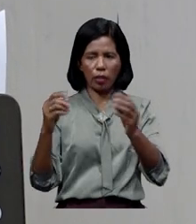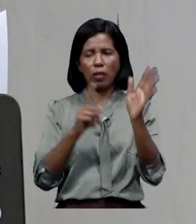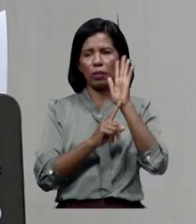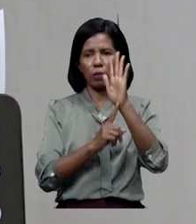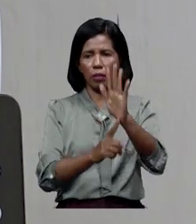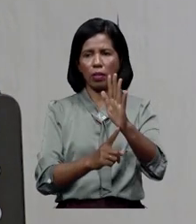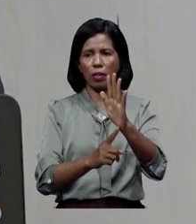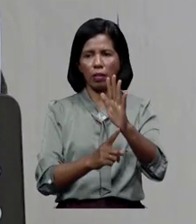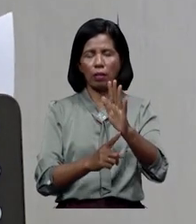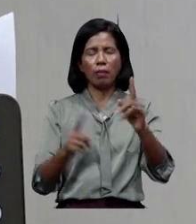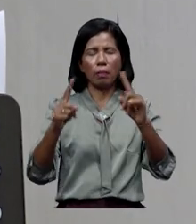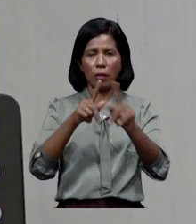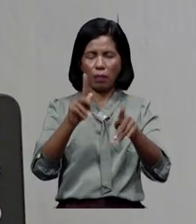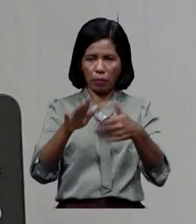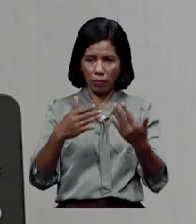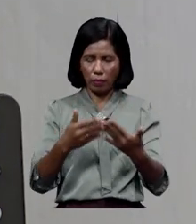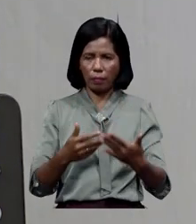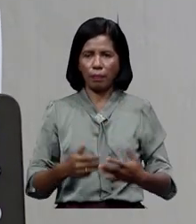Transformação da Cidade.